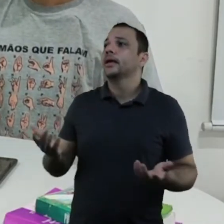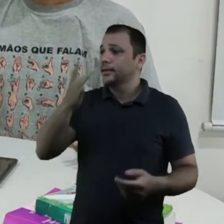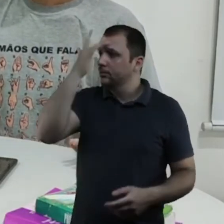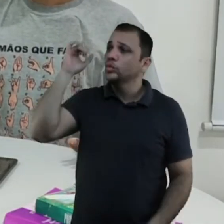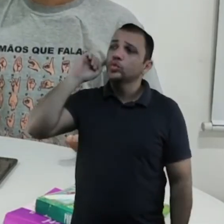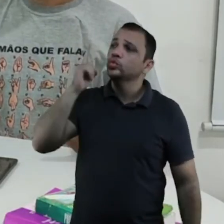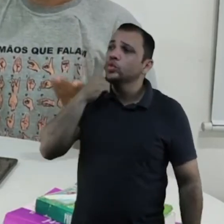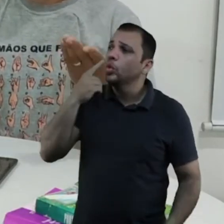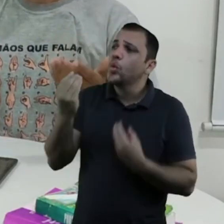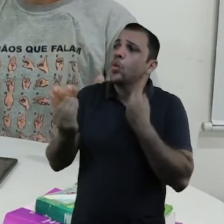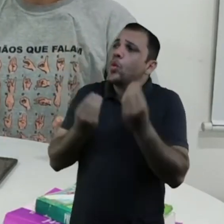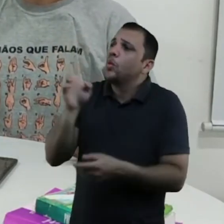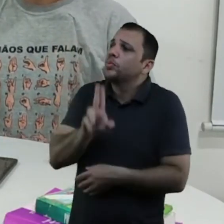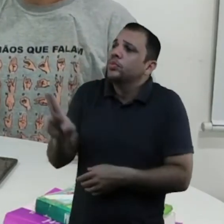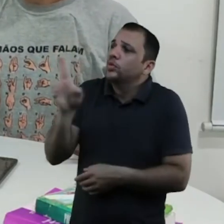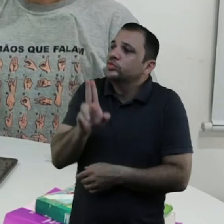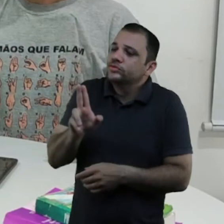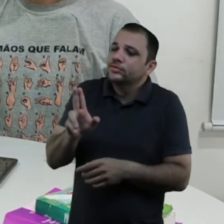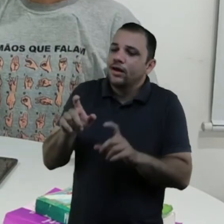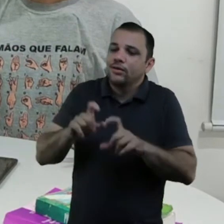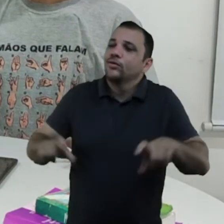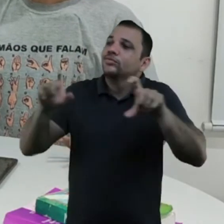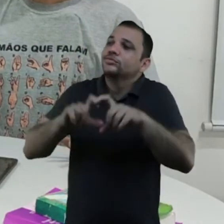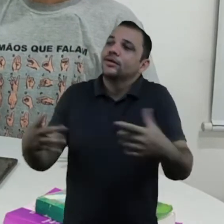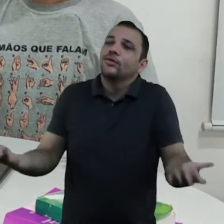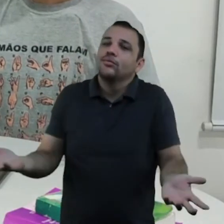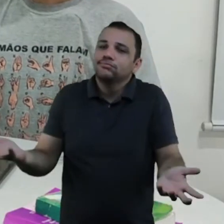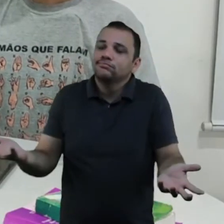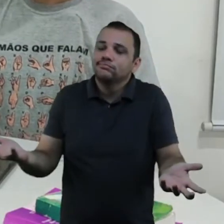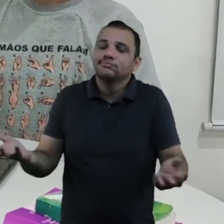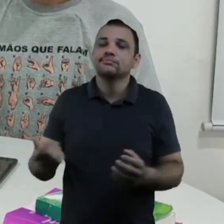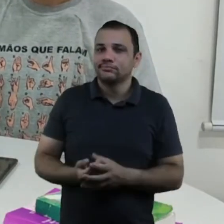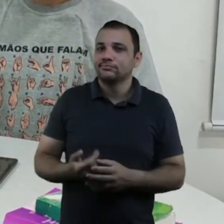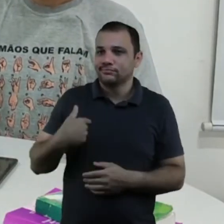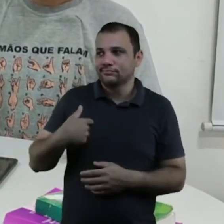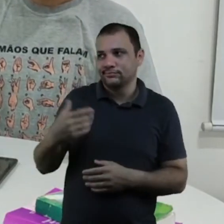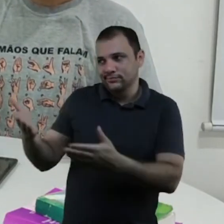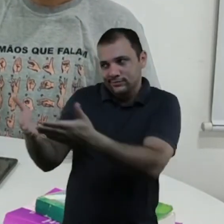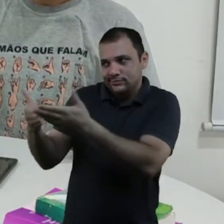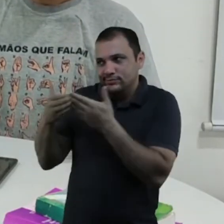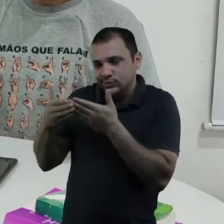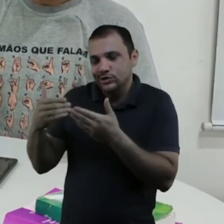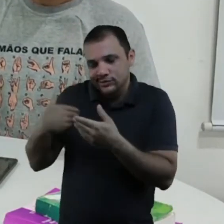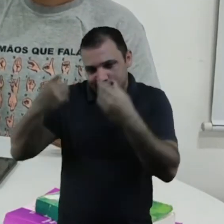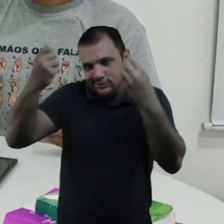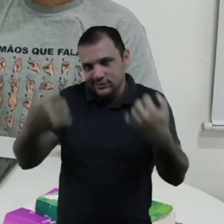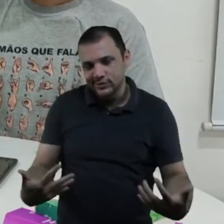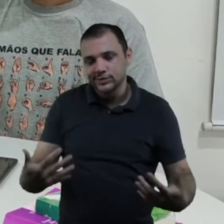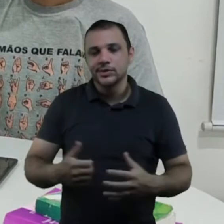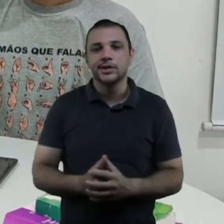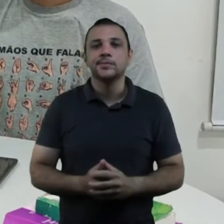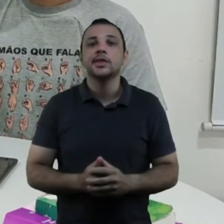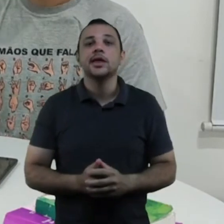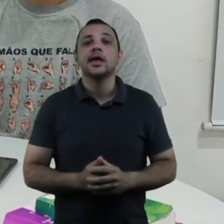surdo-cega vem a utilizar o computador, né? Ou qual a tecnologia assistiva que ela vem a utilizar. Com sua